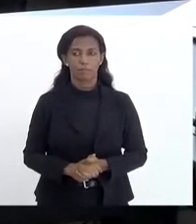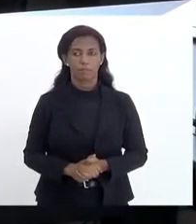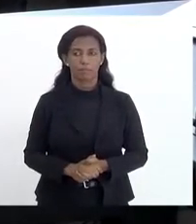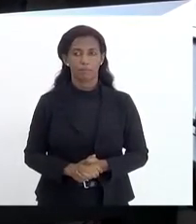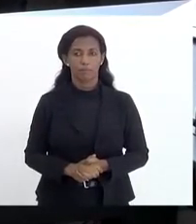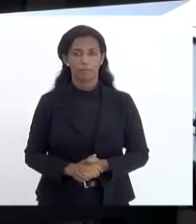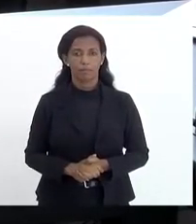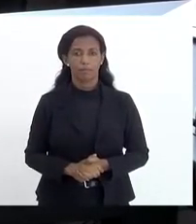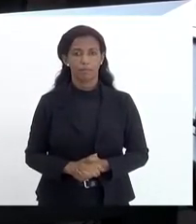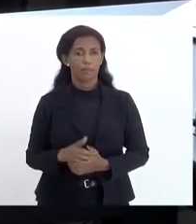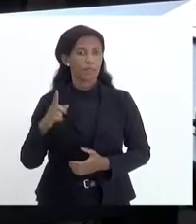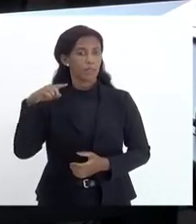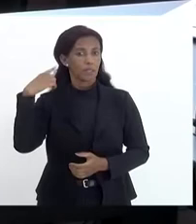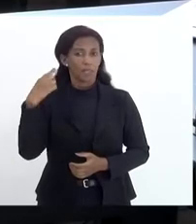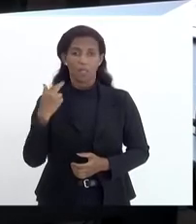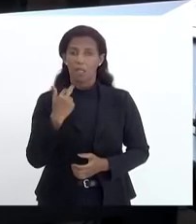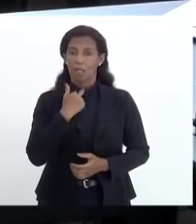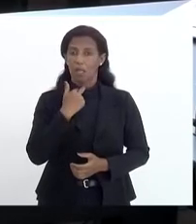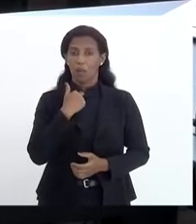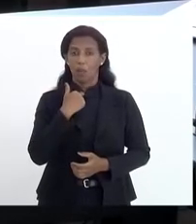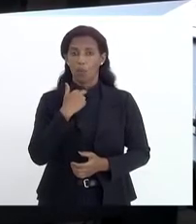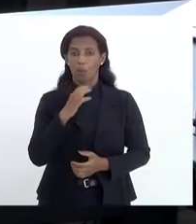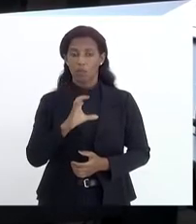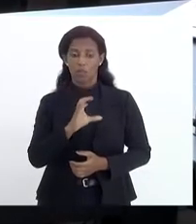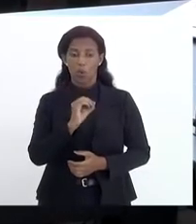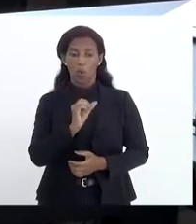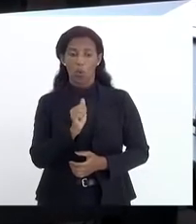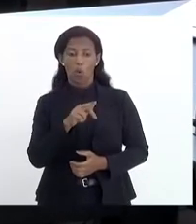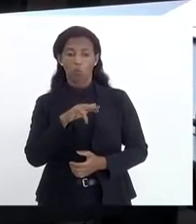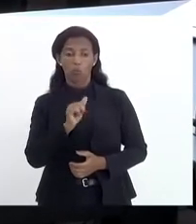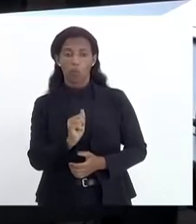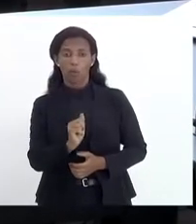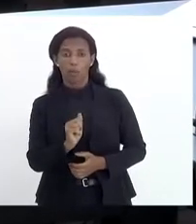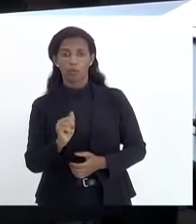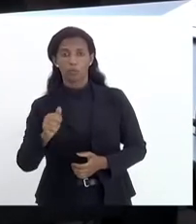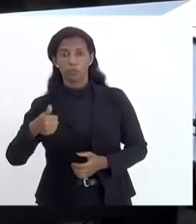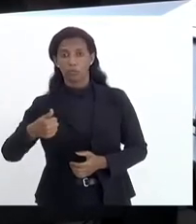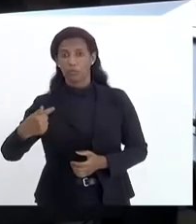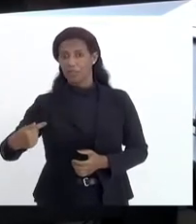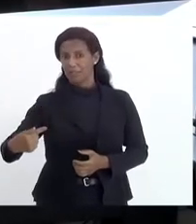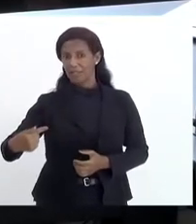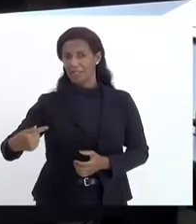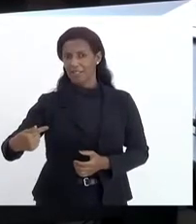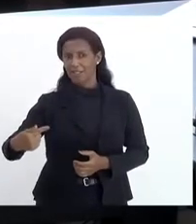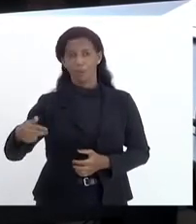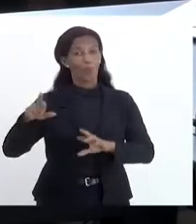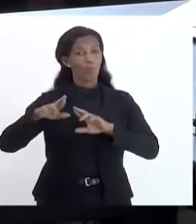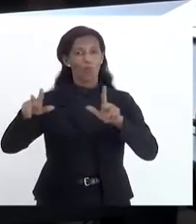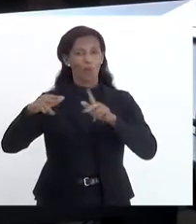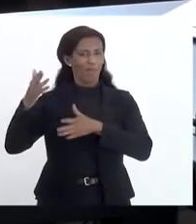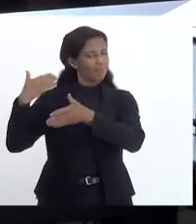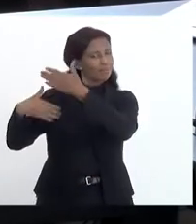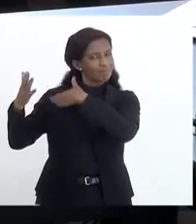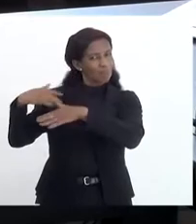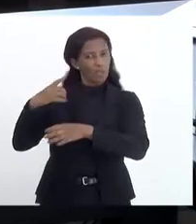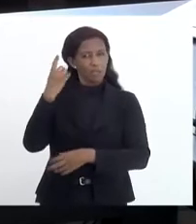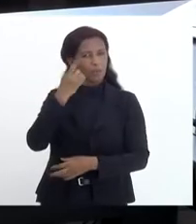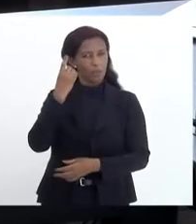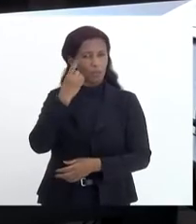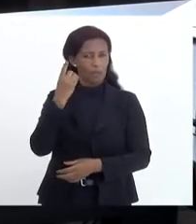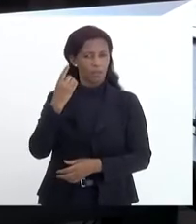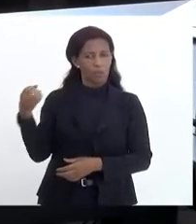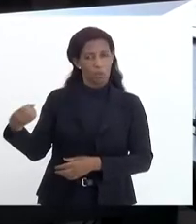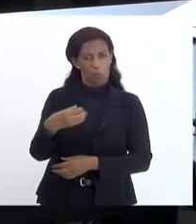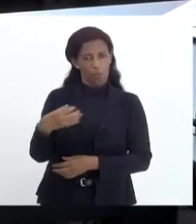e a Dani não pode ser a coautora do de 17, entendeu? Porque ela não era deputada. Então,